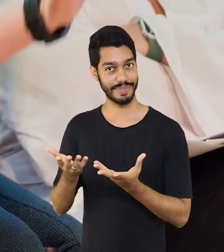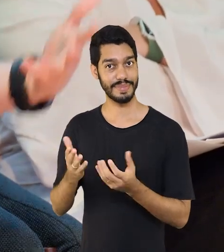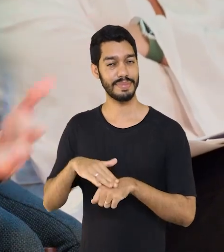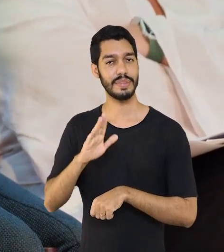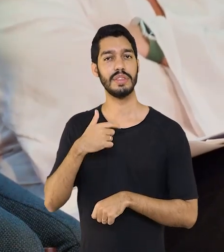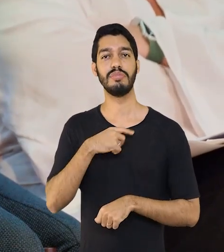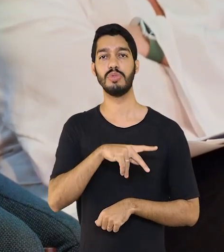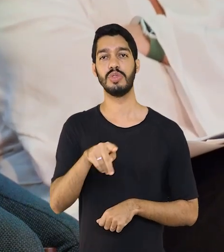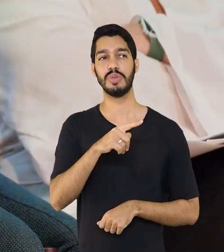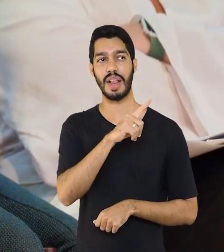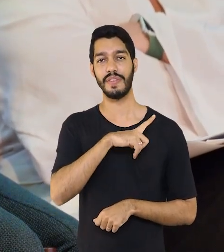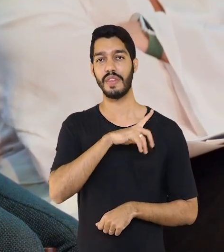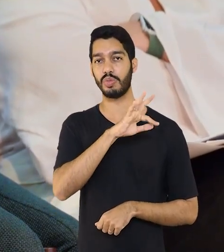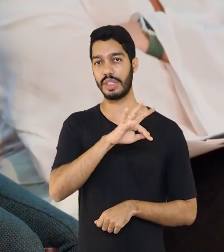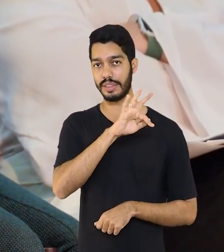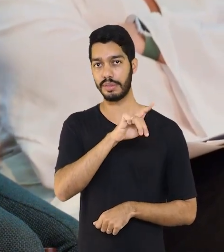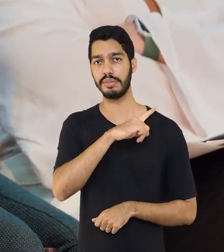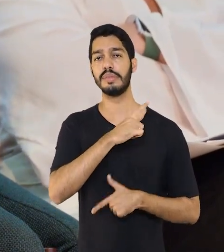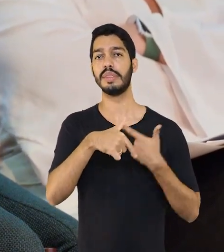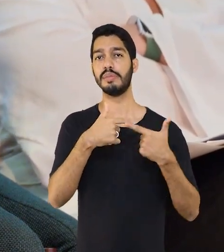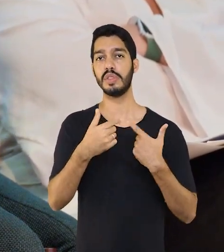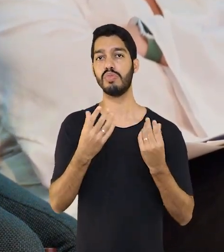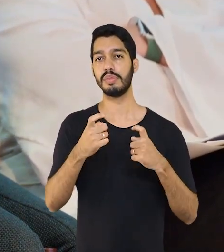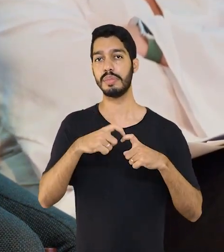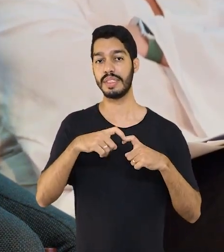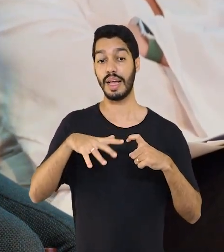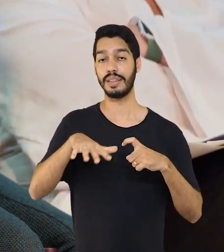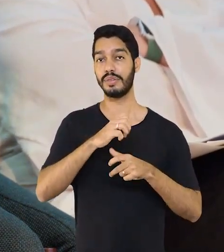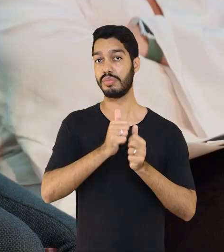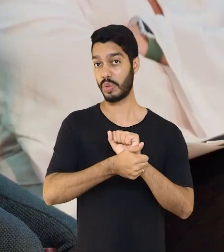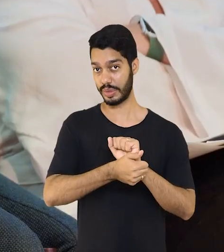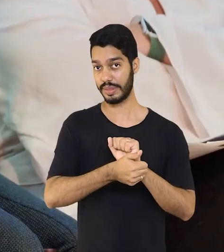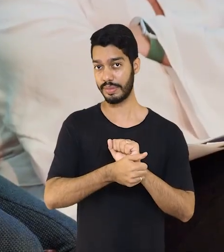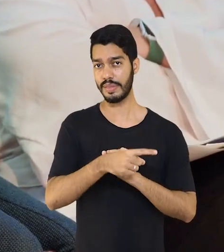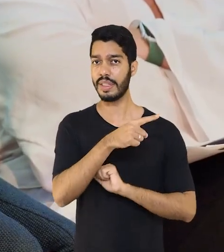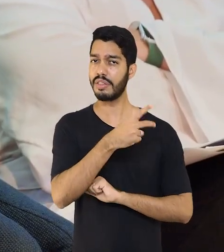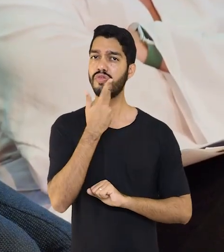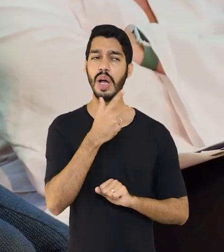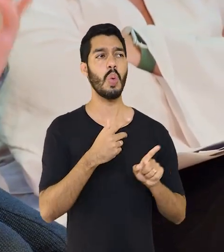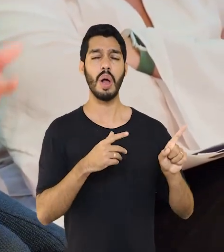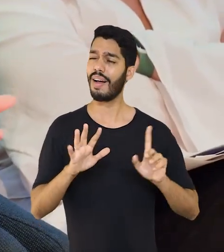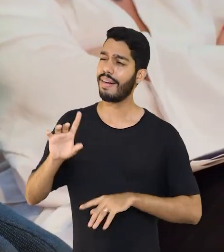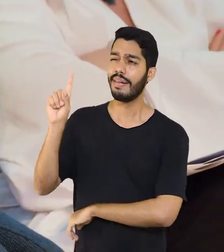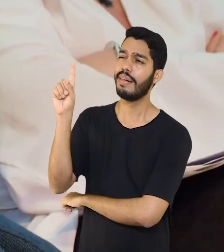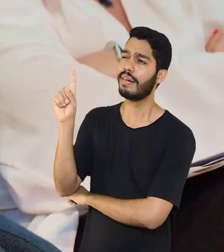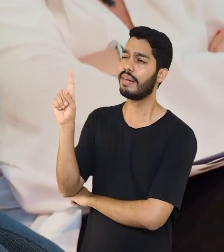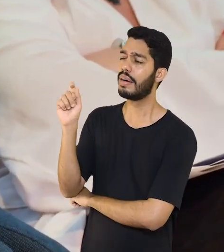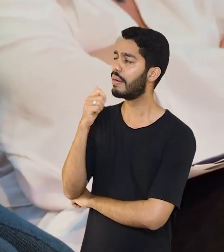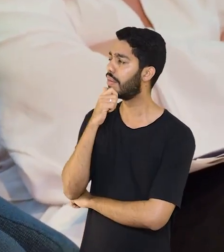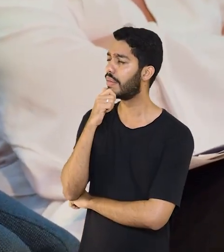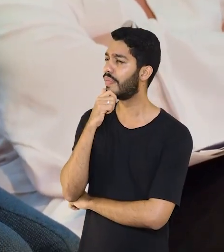chegaram com força, né? E aí eu tenho um professor lá da faculdade que ele trabalha muito com medicina do